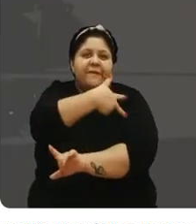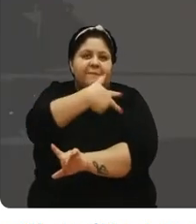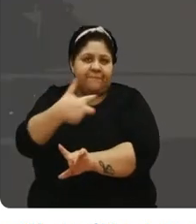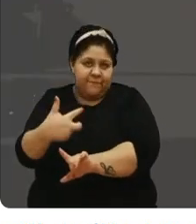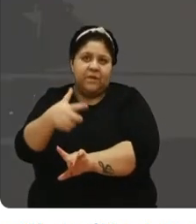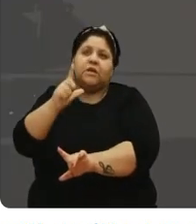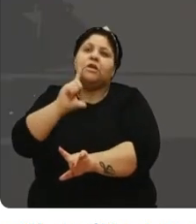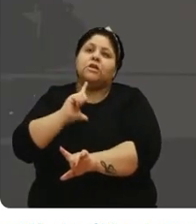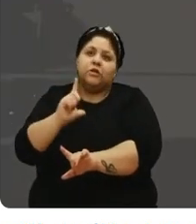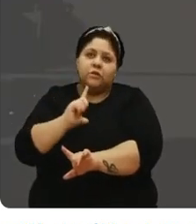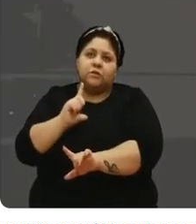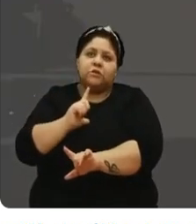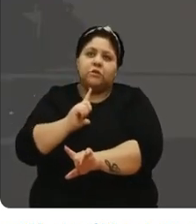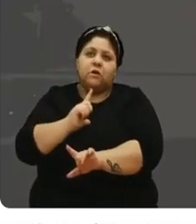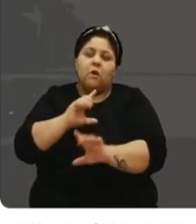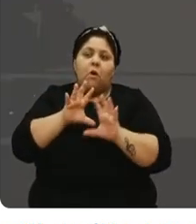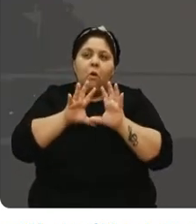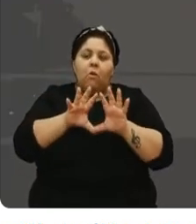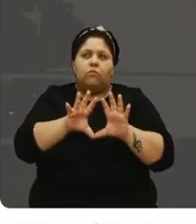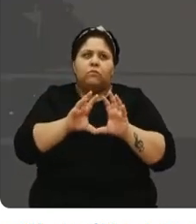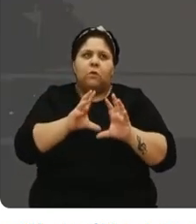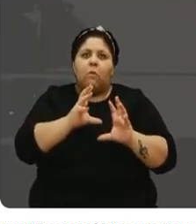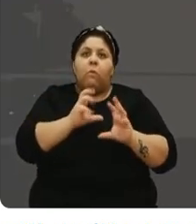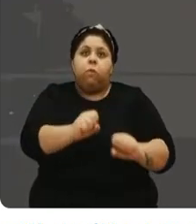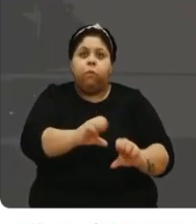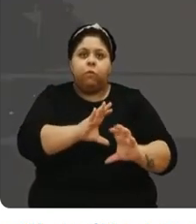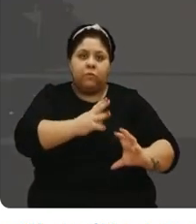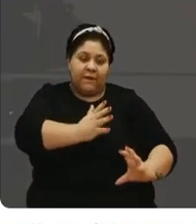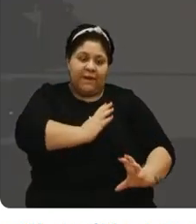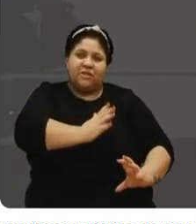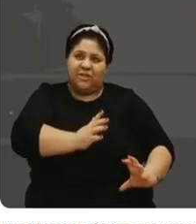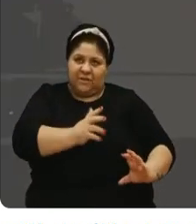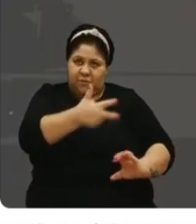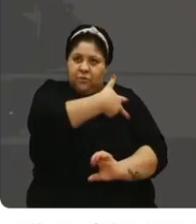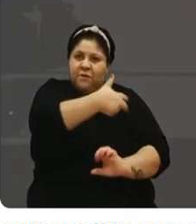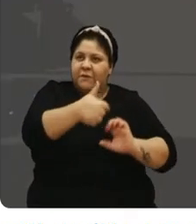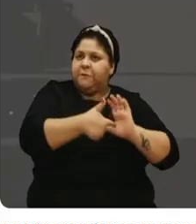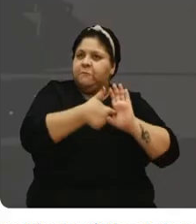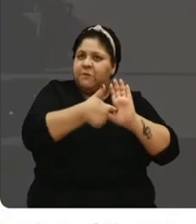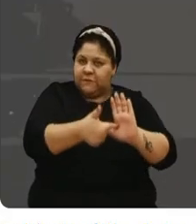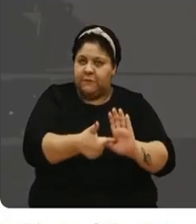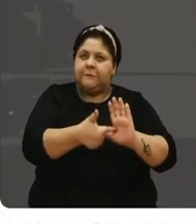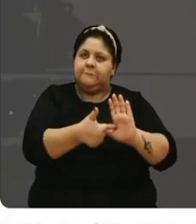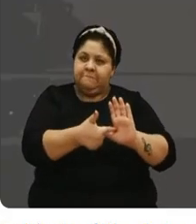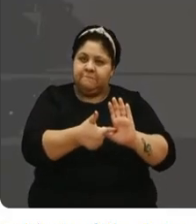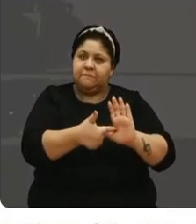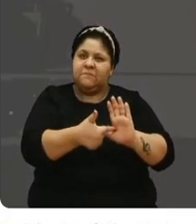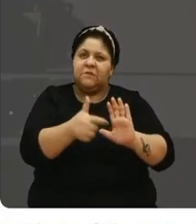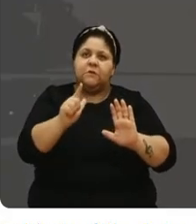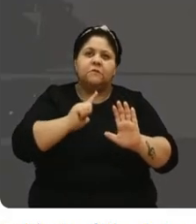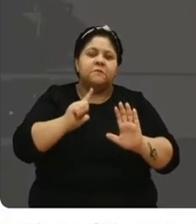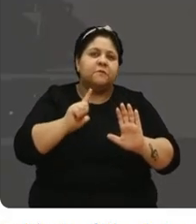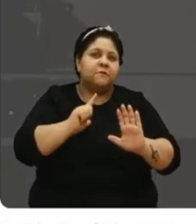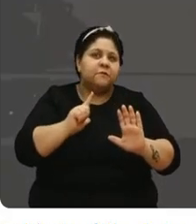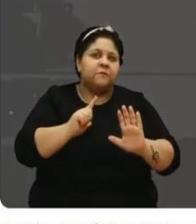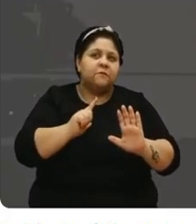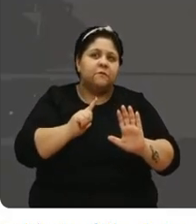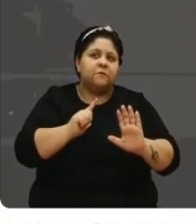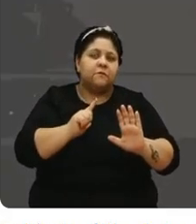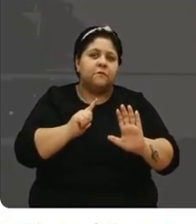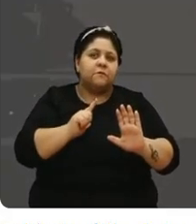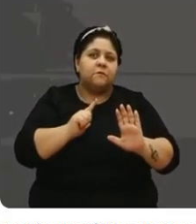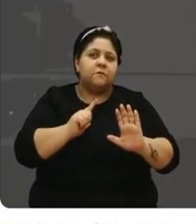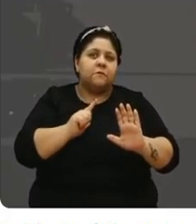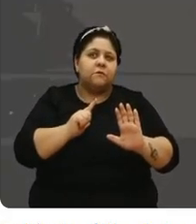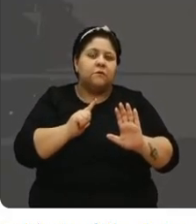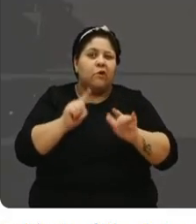E realmente tinha um sopro cardíaco. Os exames mostravam nessa criança que ela tinha uns